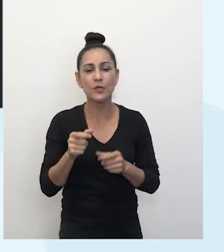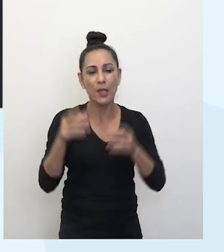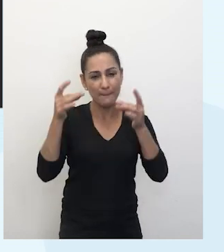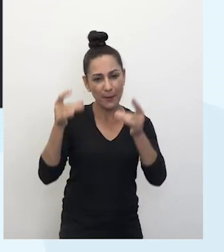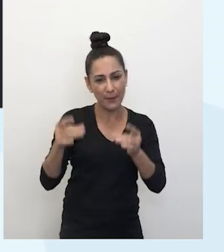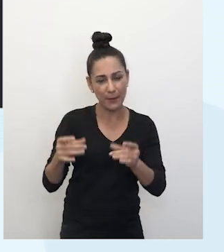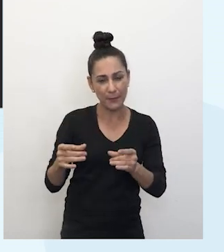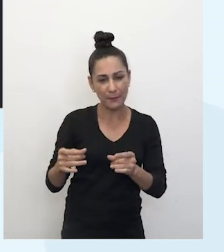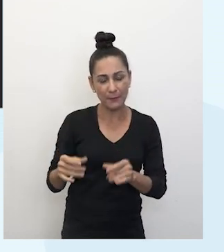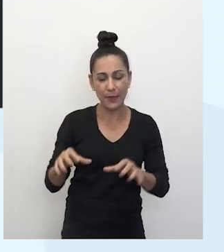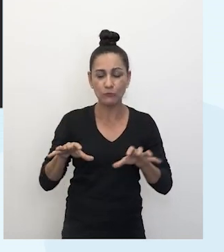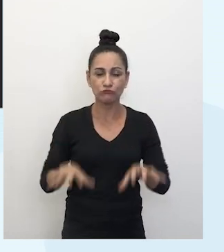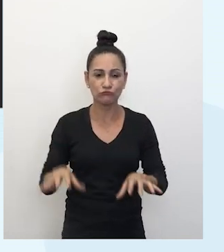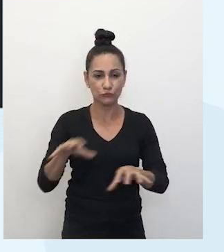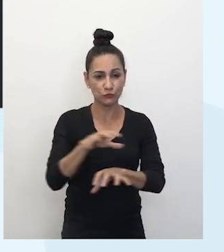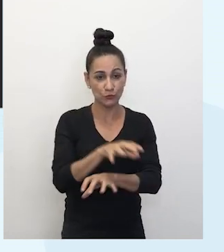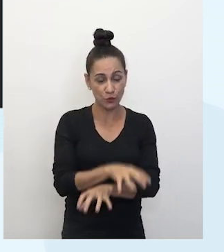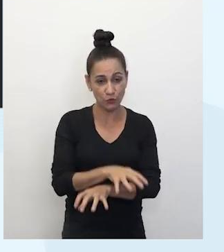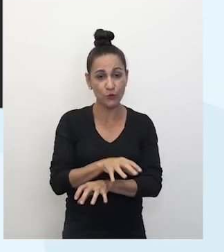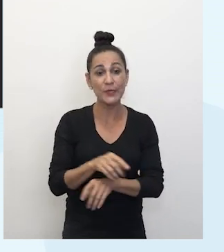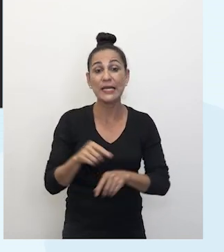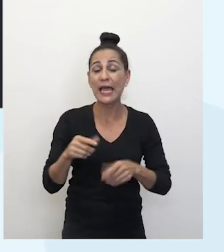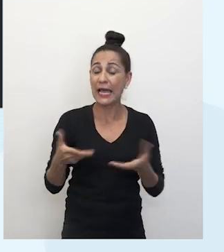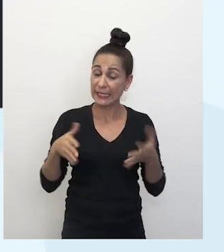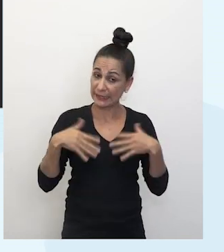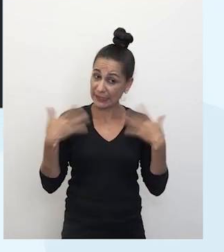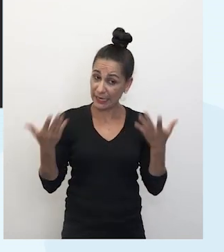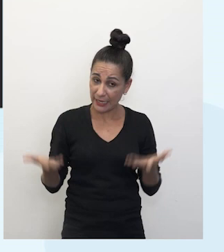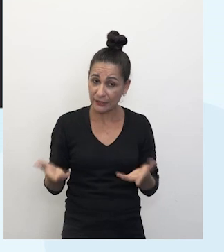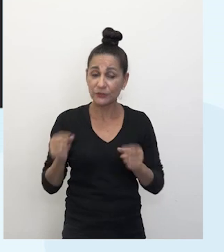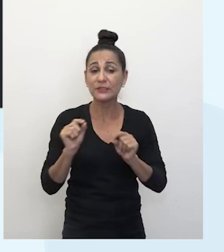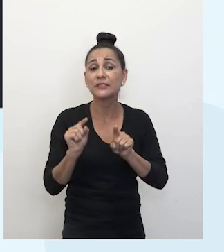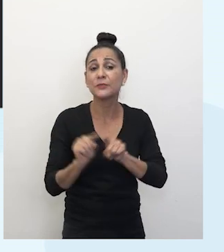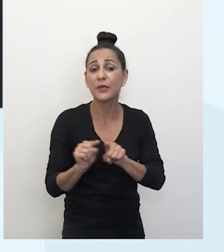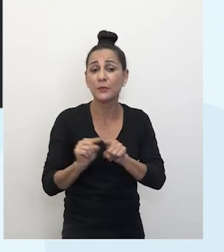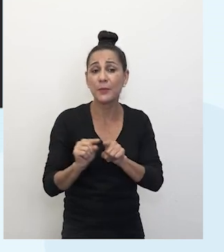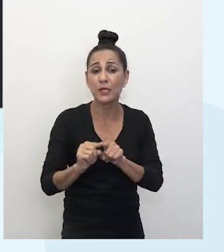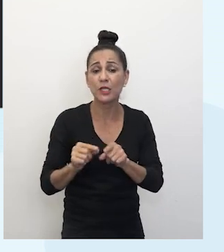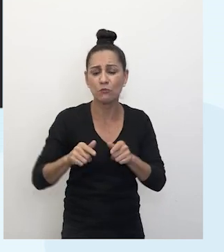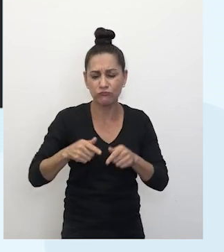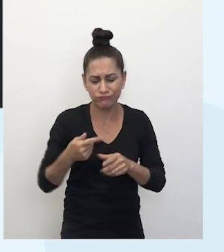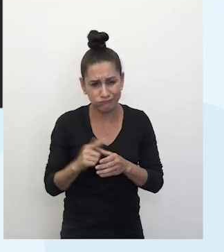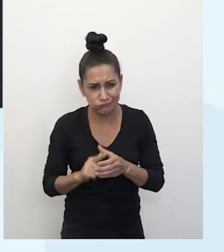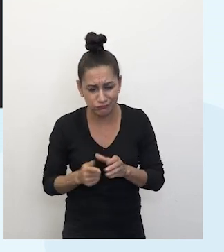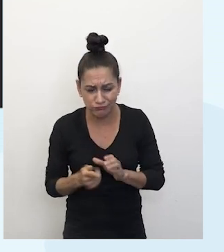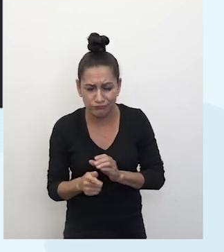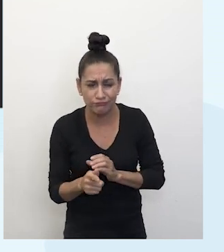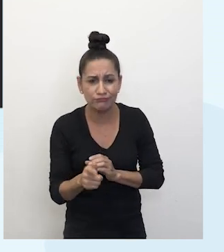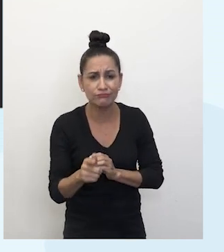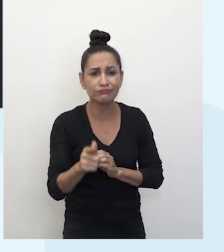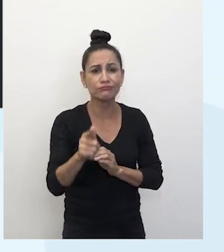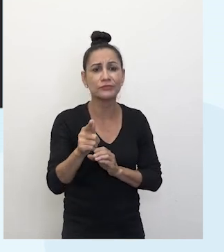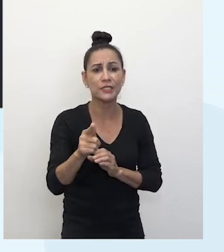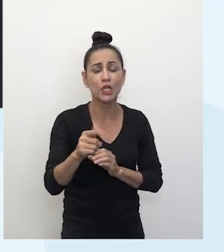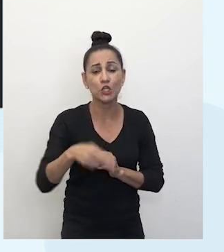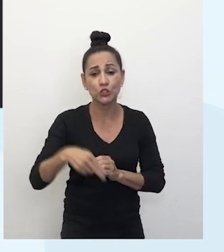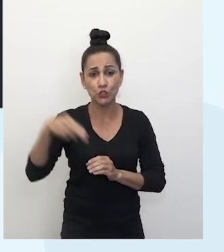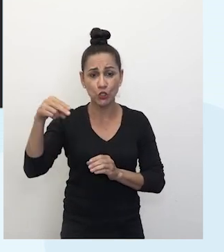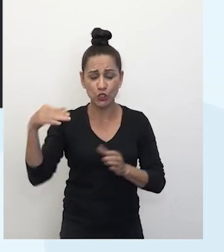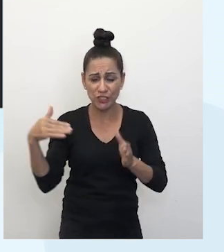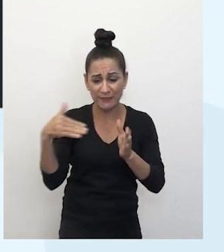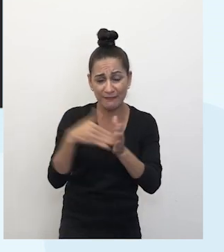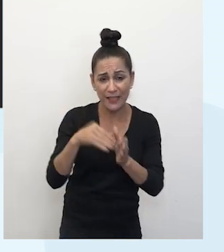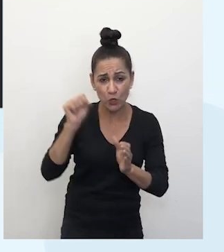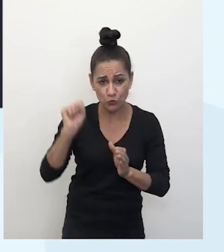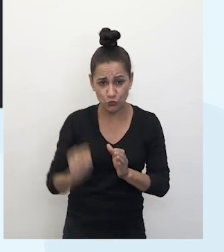dos biomas logicamente né pela extensão Oi gente latitudinal né de norte a